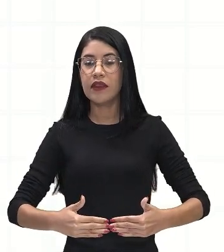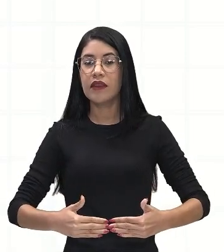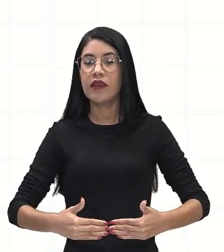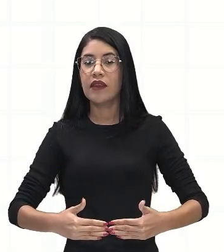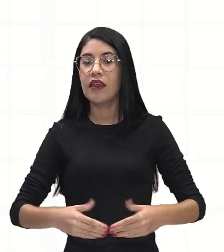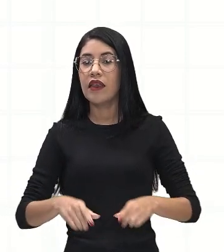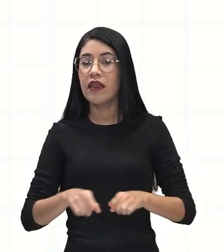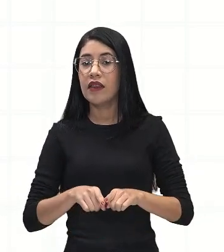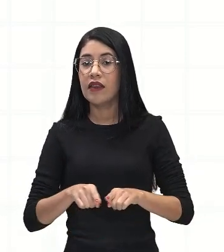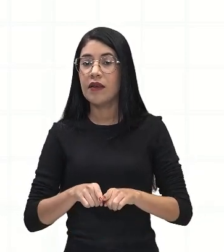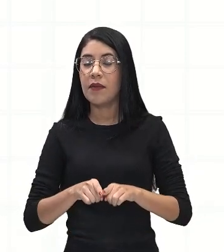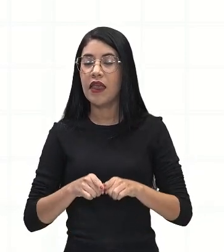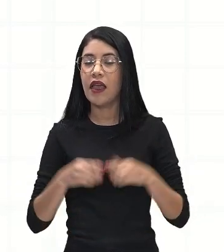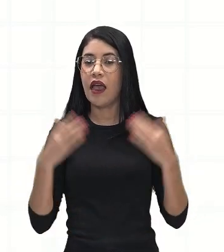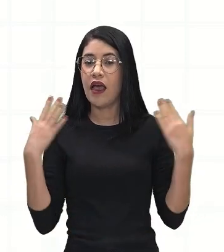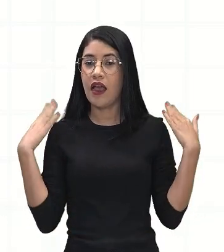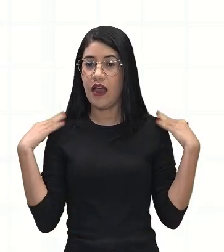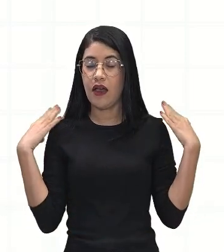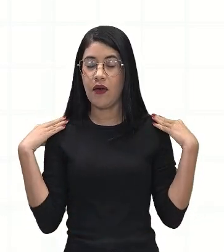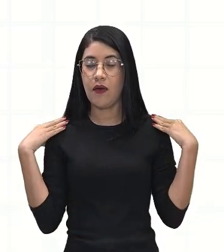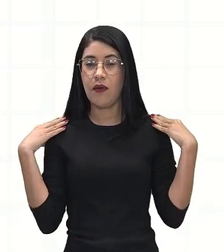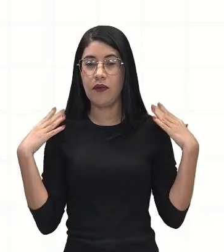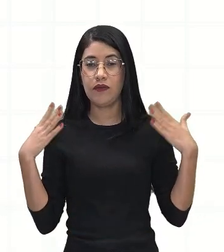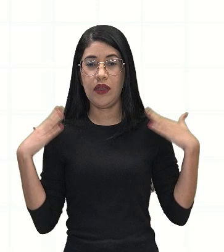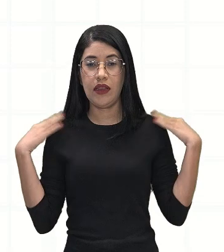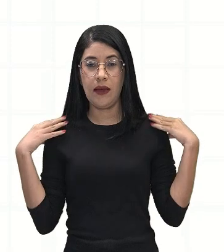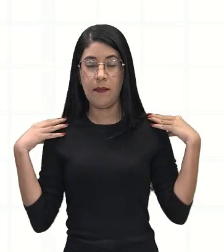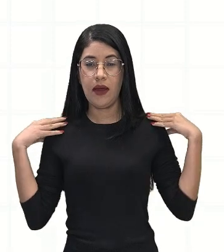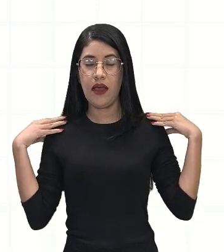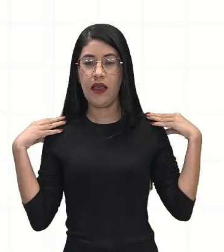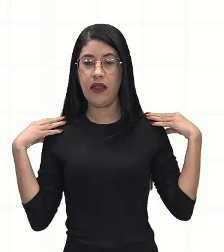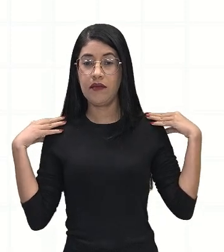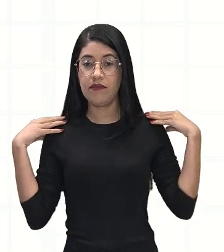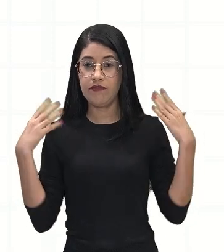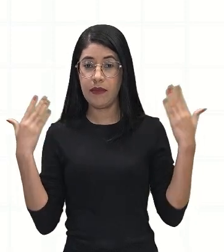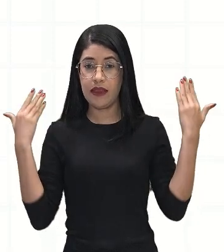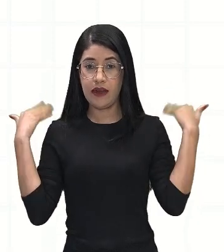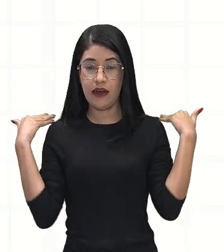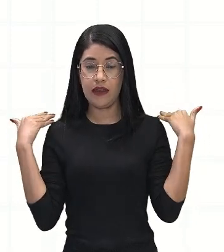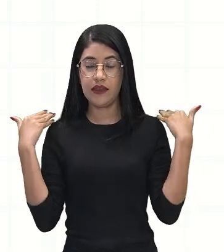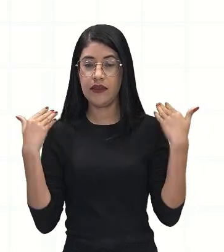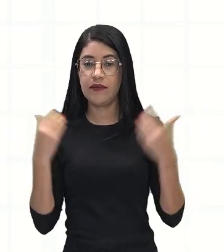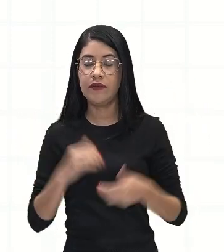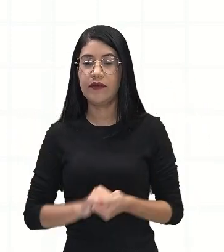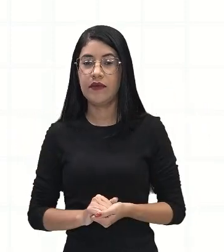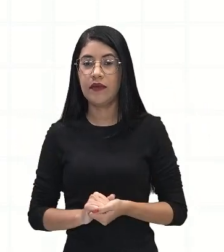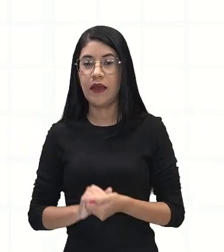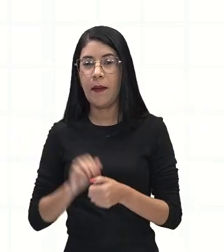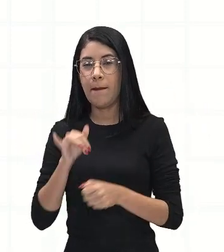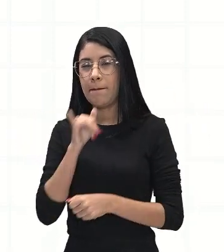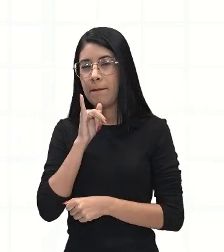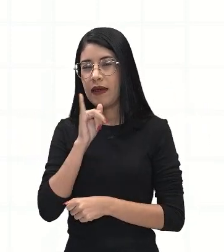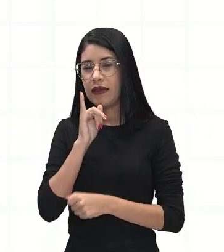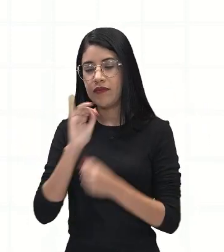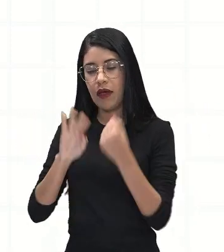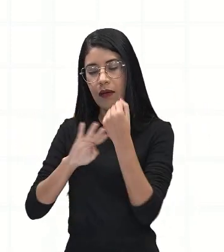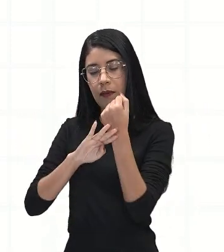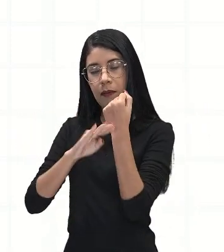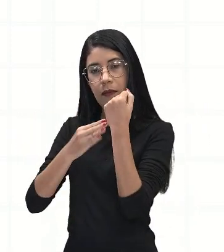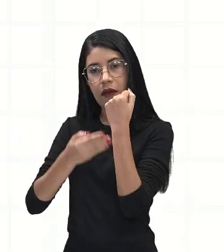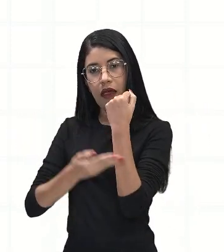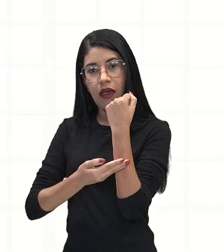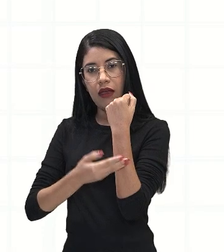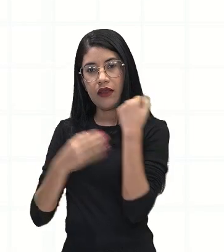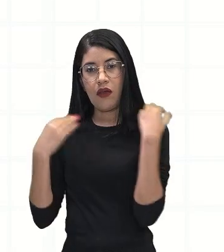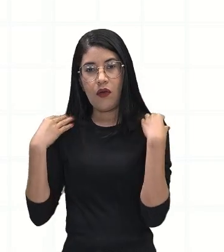né, enquanto que as costas estão mais projetadas para trás, dando aquela visão de